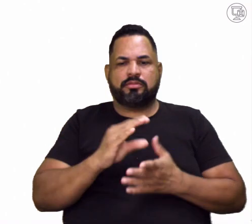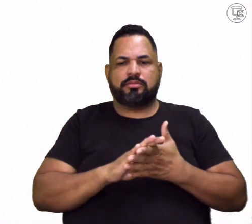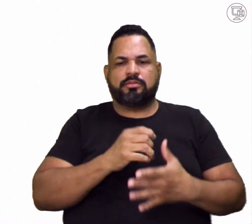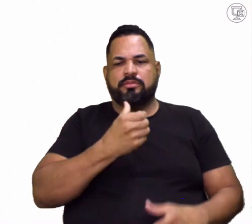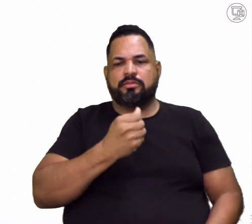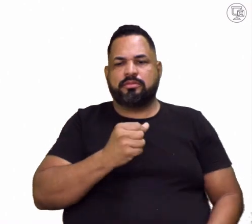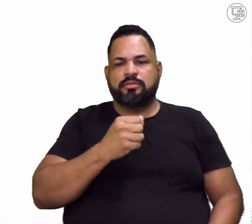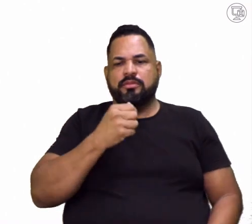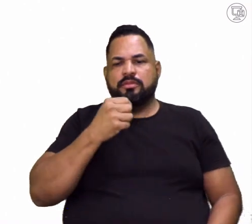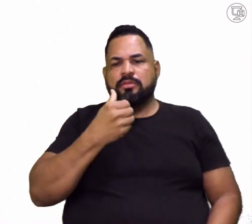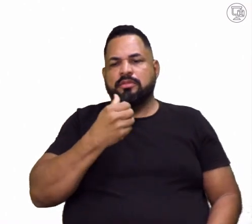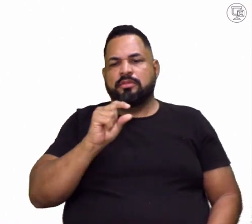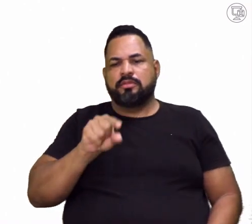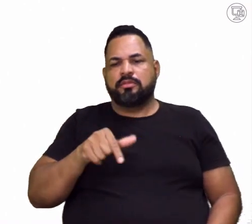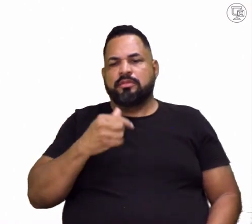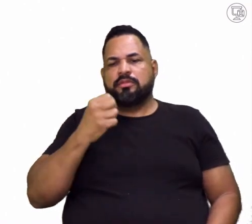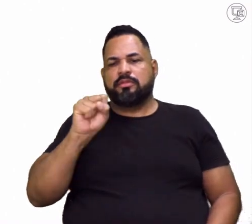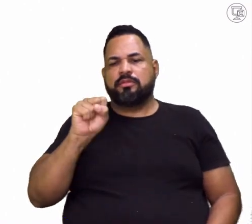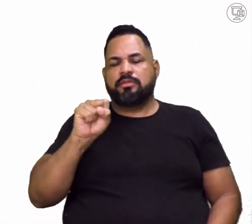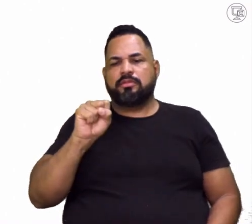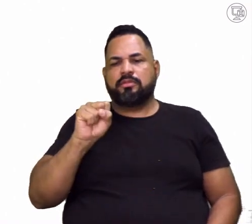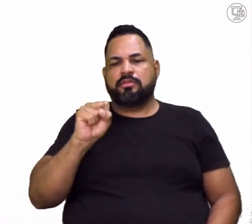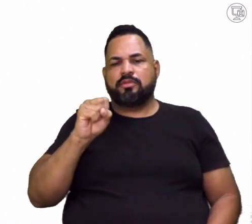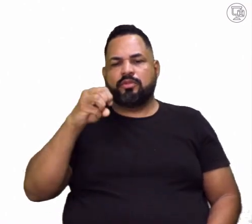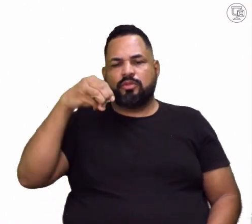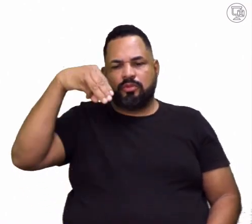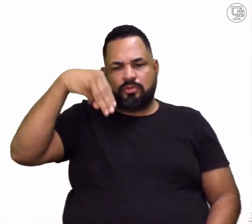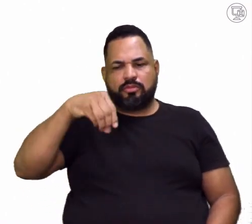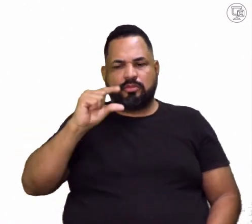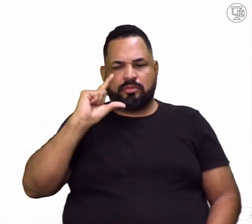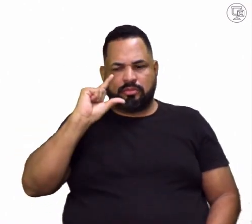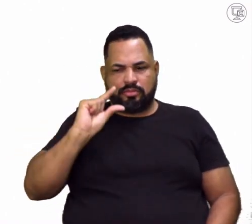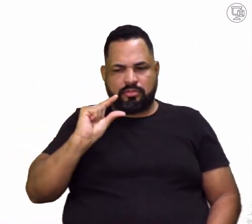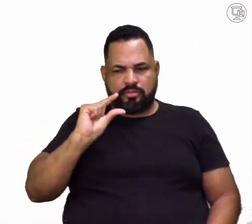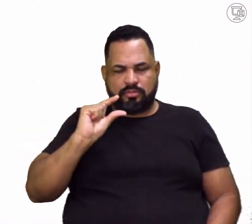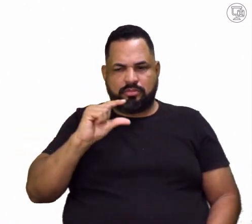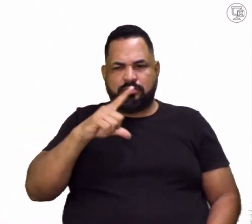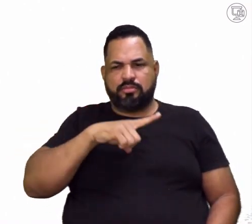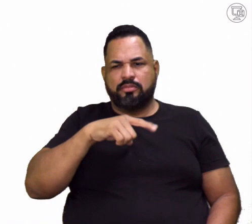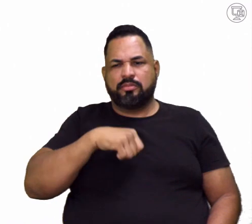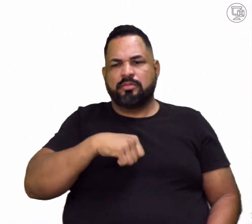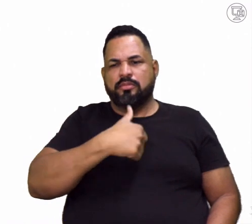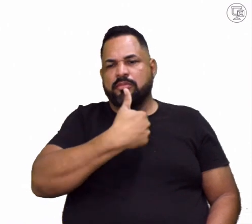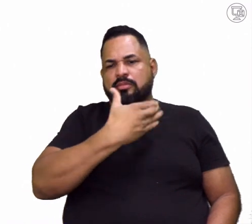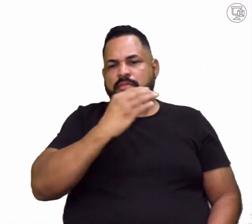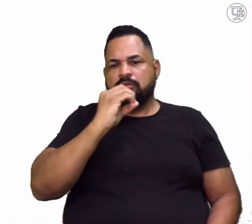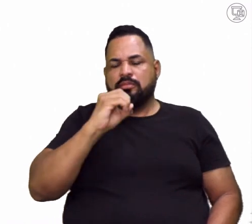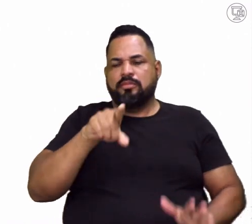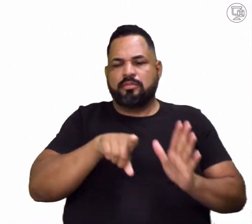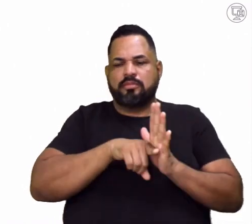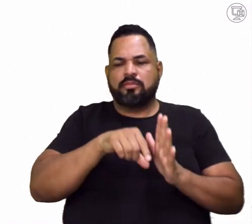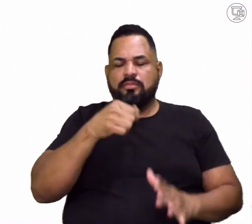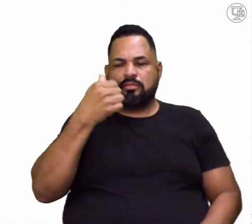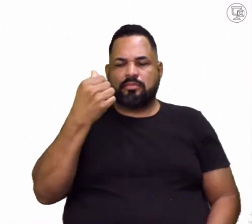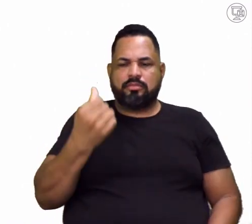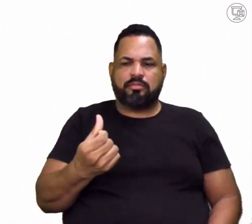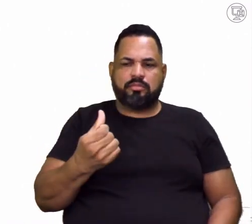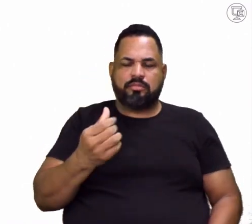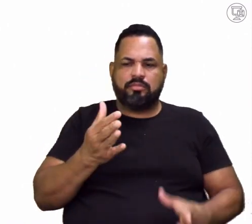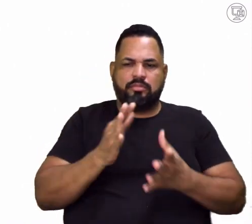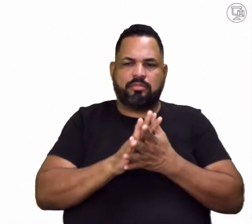precisa disso Ok e aquele micro lá é o 10 a menos 6